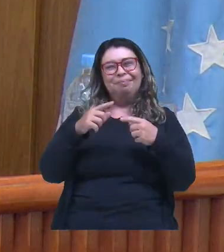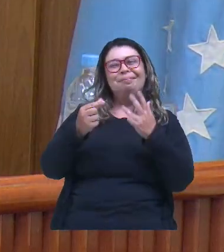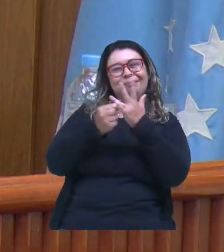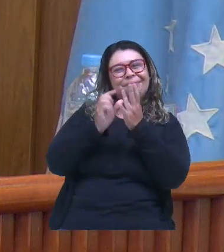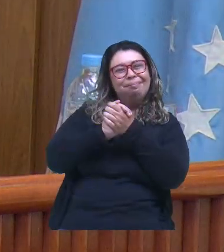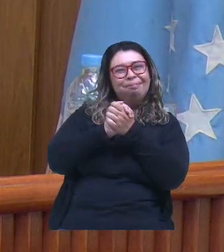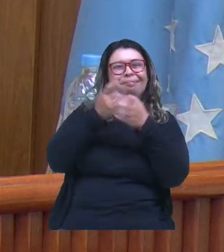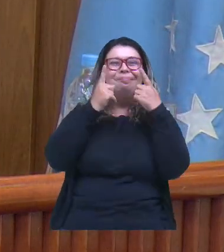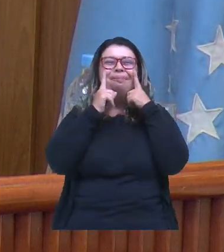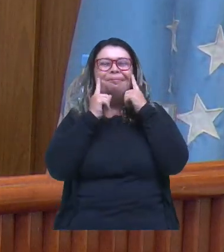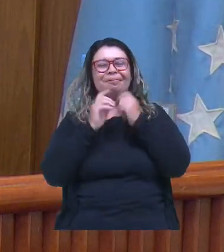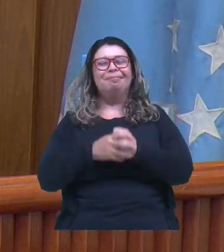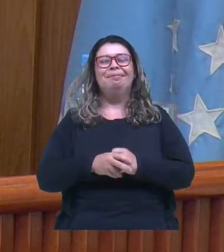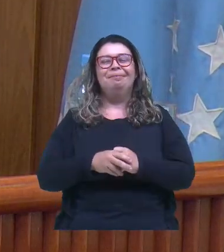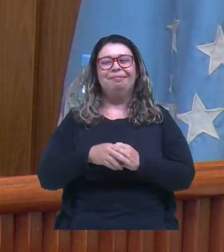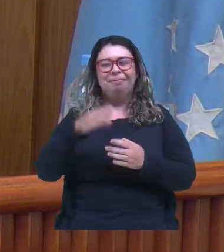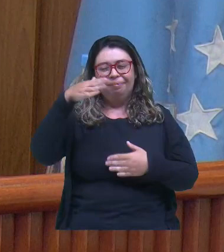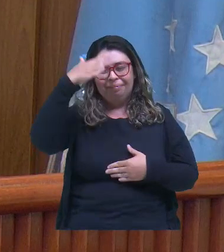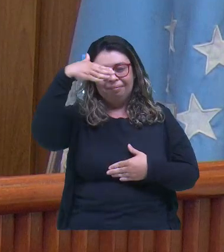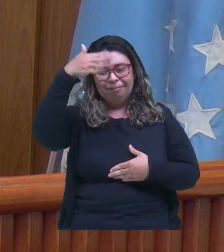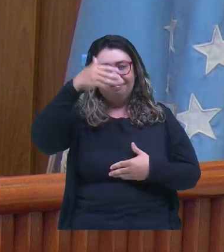Os homenageados.